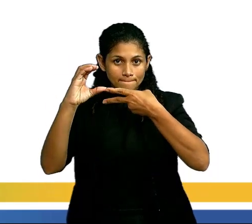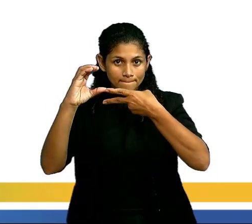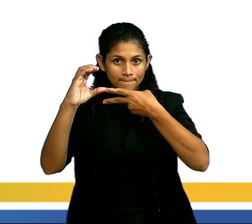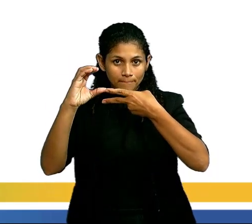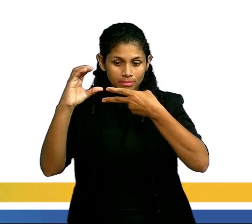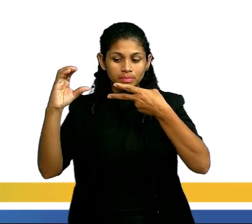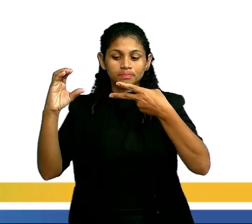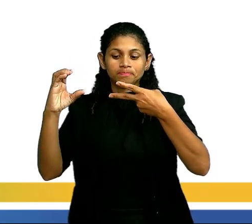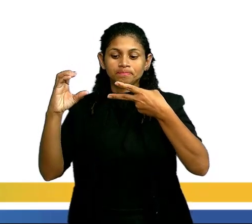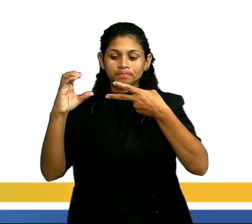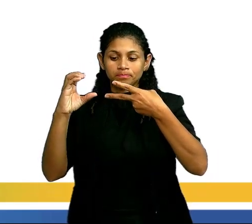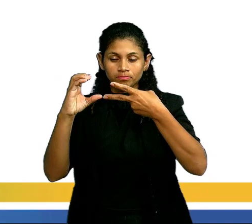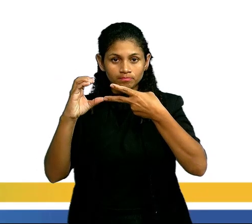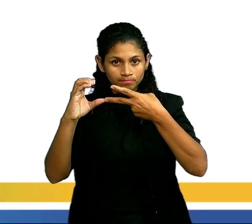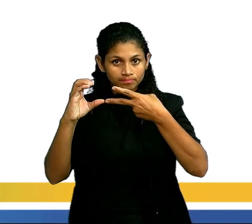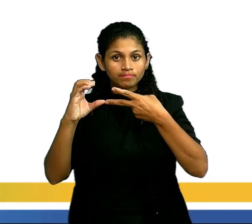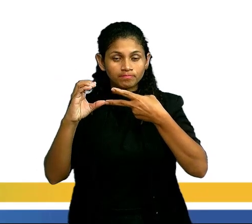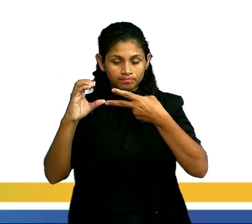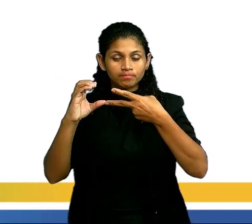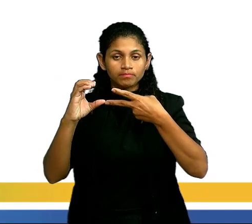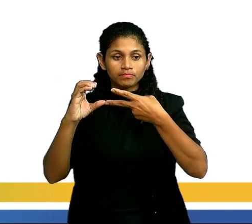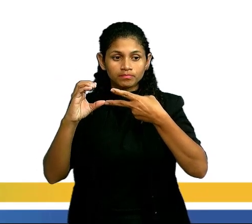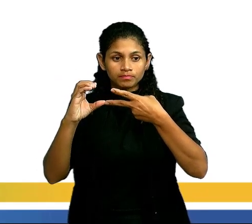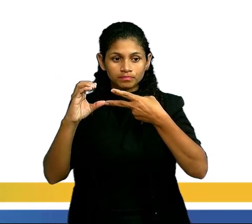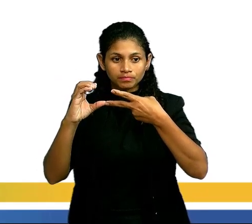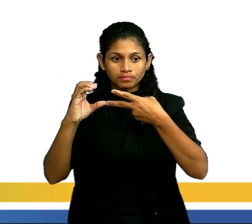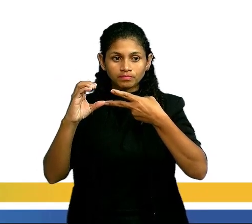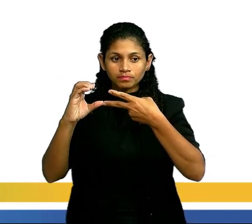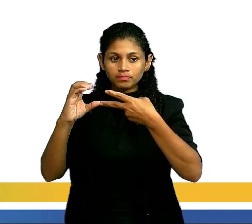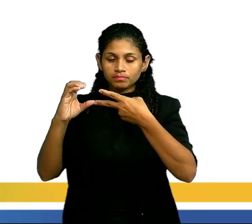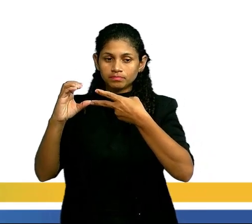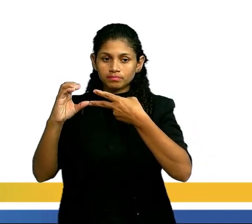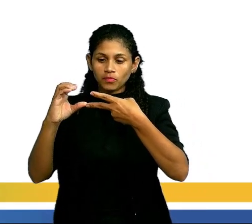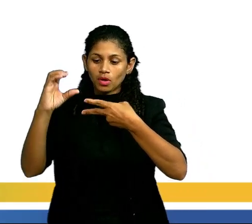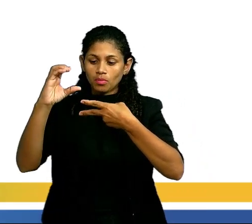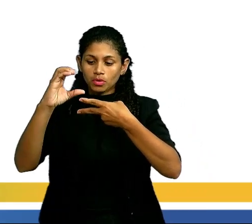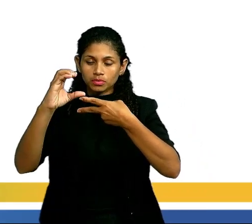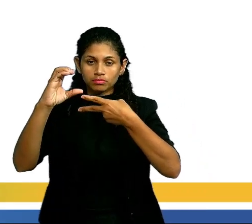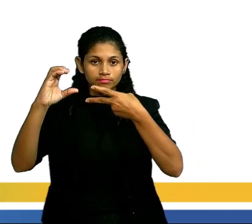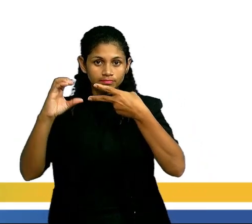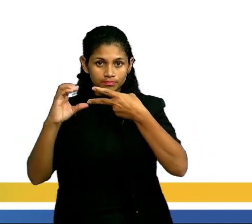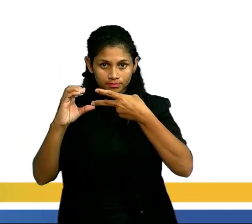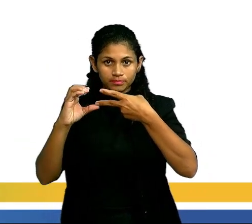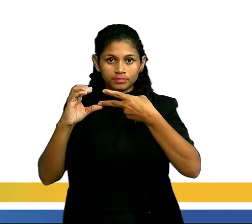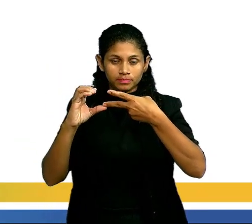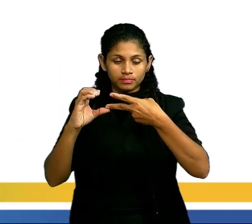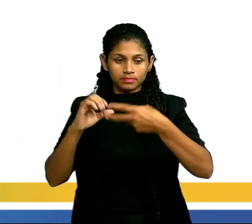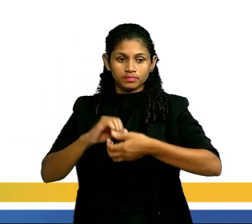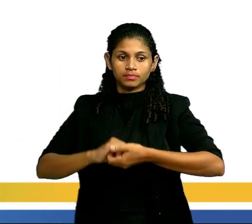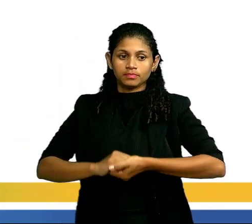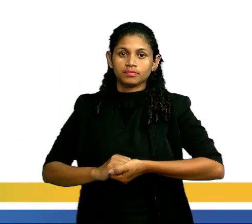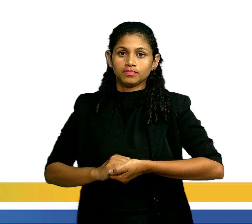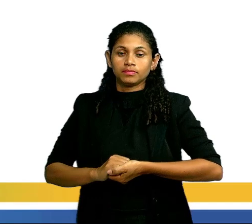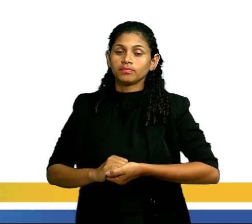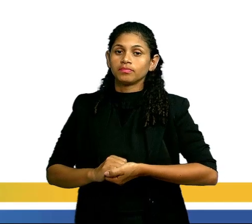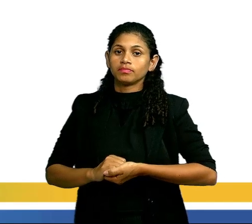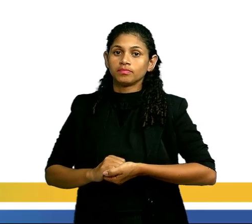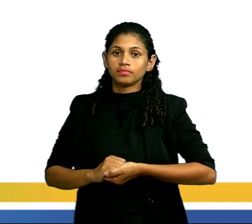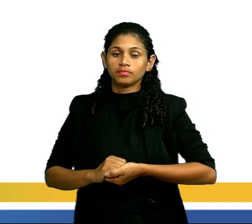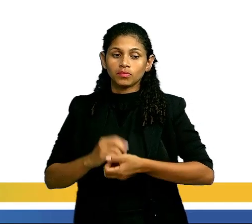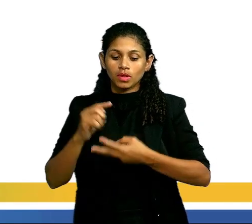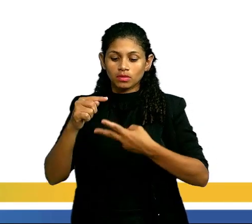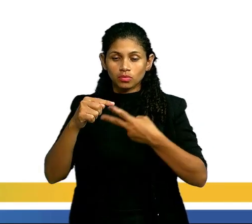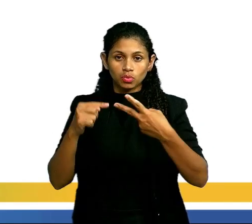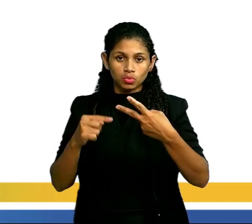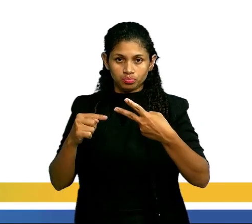aquele carbono que está fazendo a ligação tripla, ele está ligado ao carbono de cima e está ligado ao carbono de baixo. Então, ele se liga a